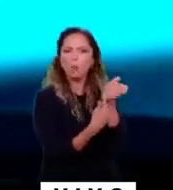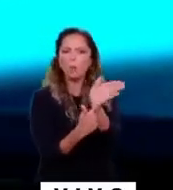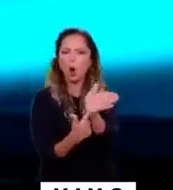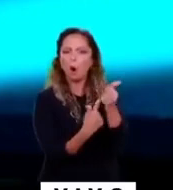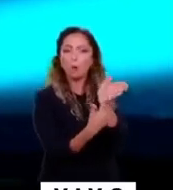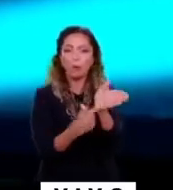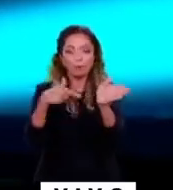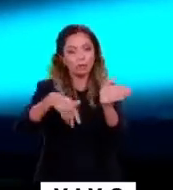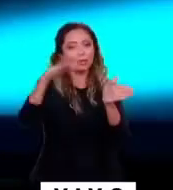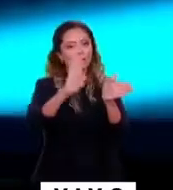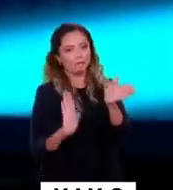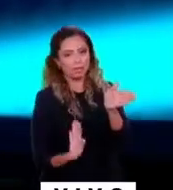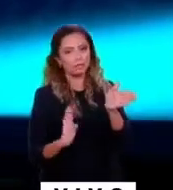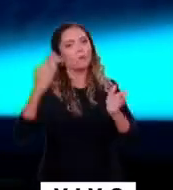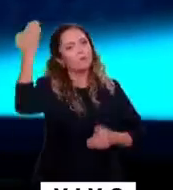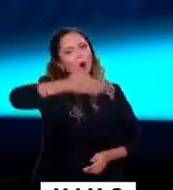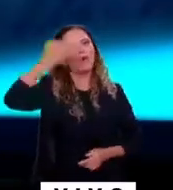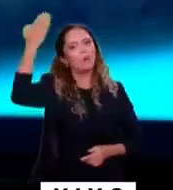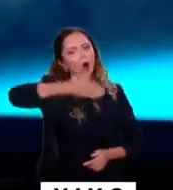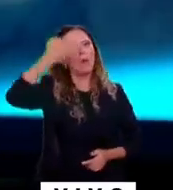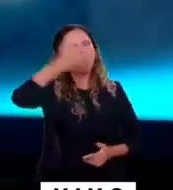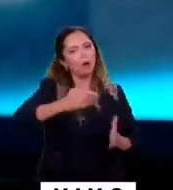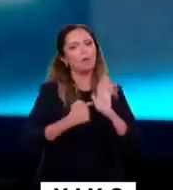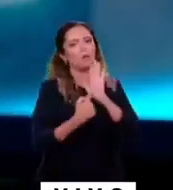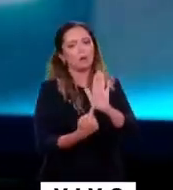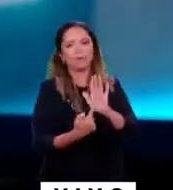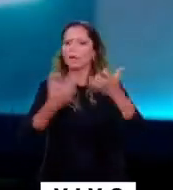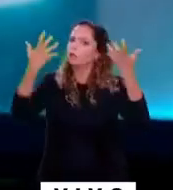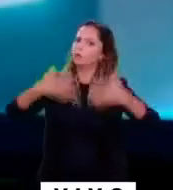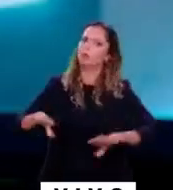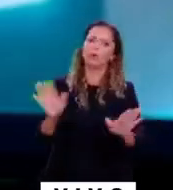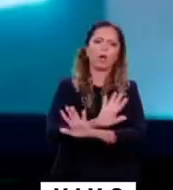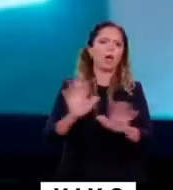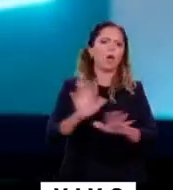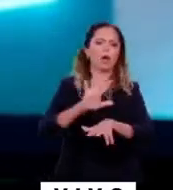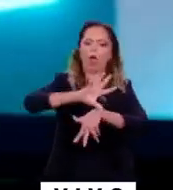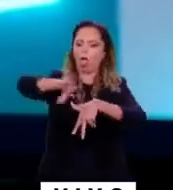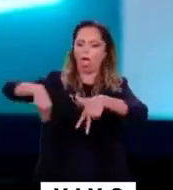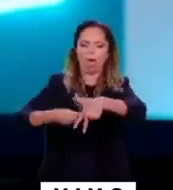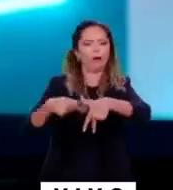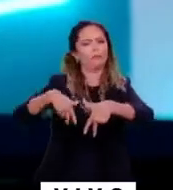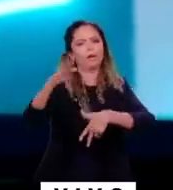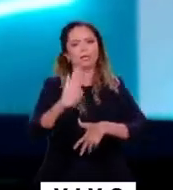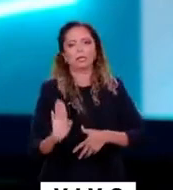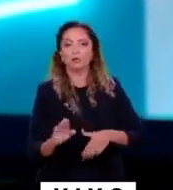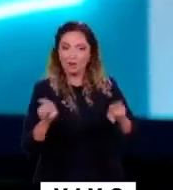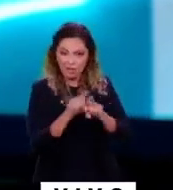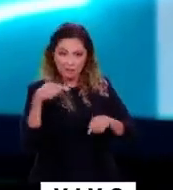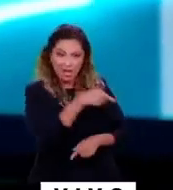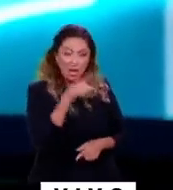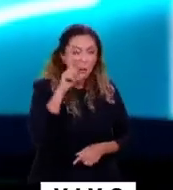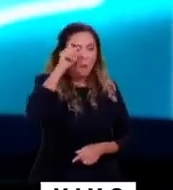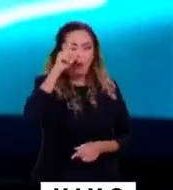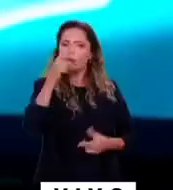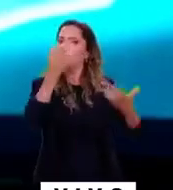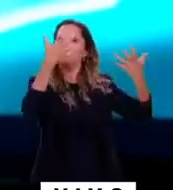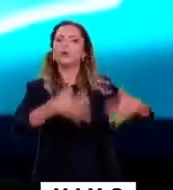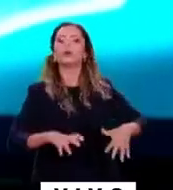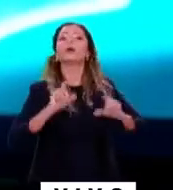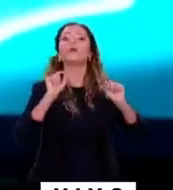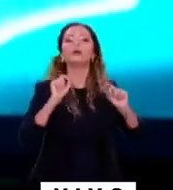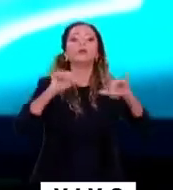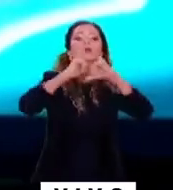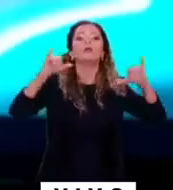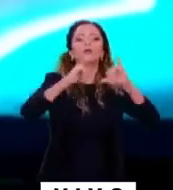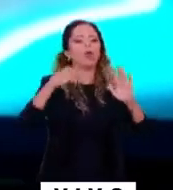queremos a volta disso O moro também assim como eu não quero a volta da censura no Brasil não quer perseguições no Brasil e nós